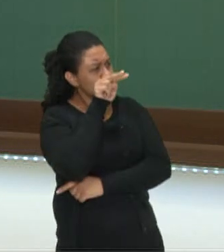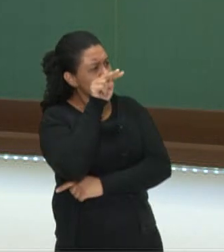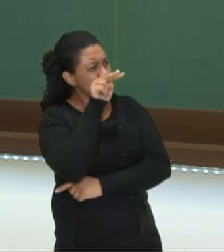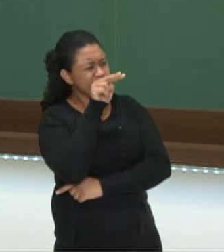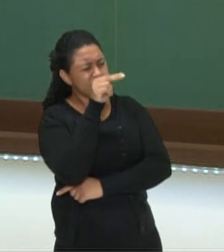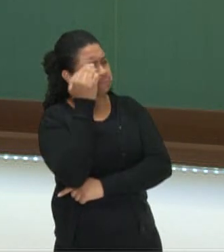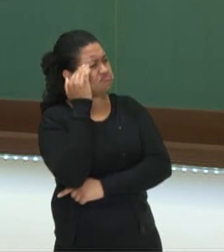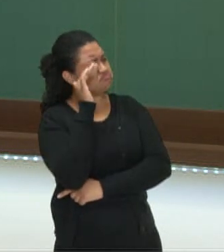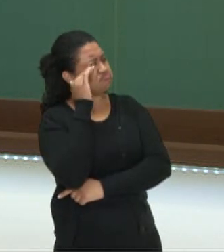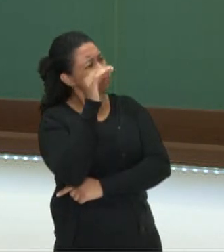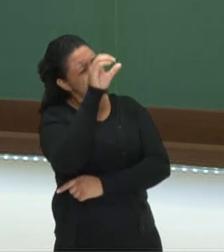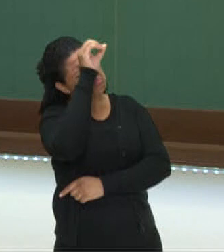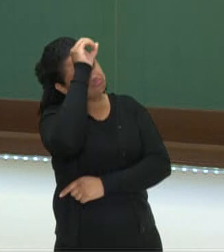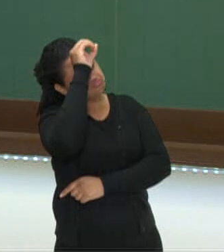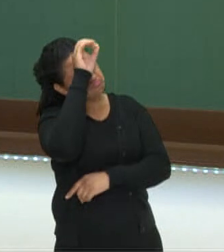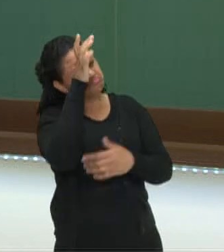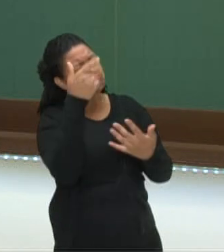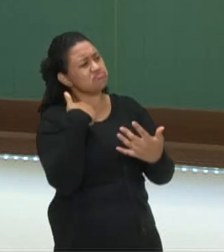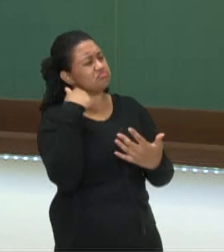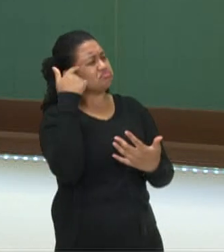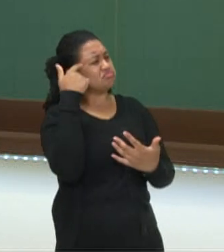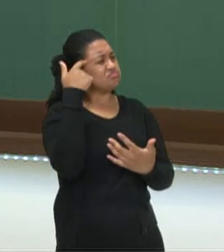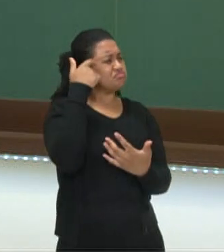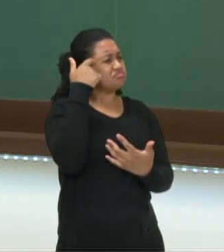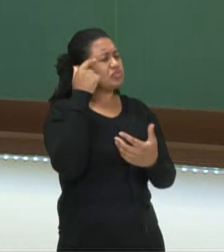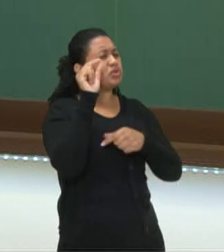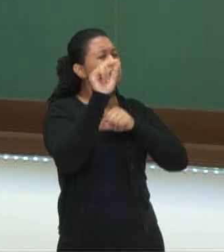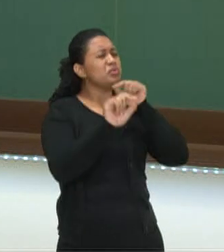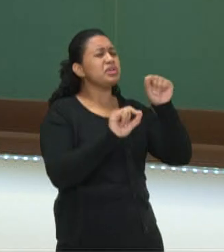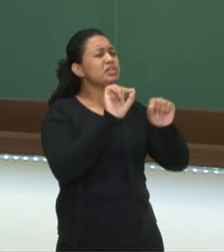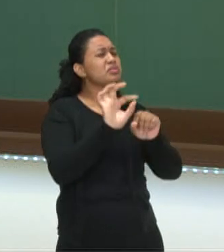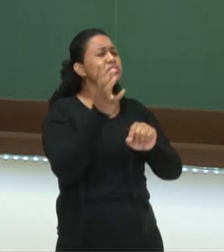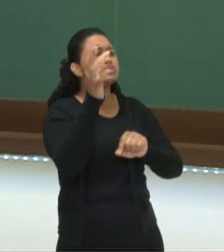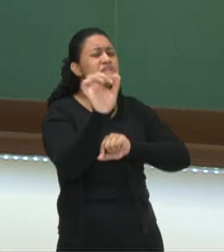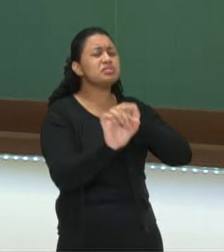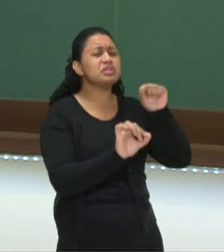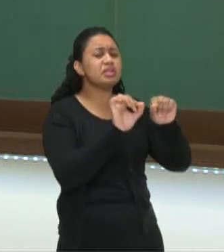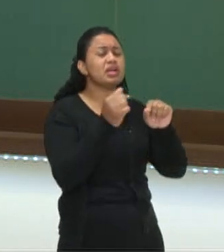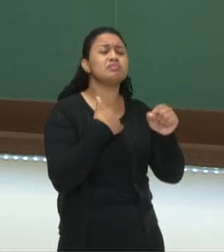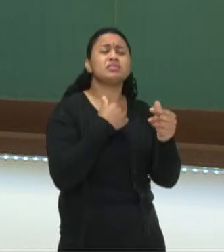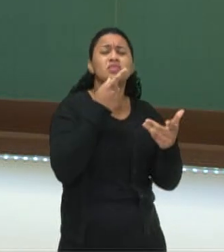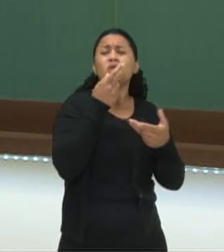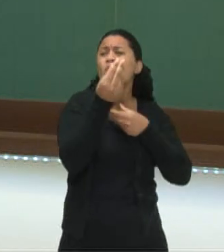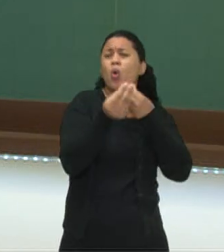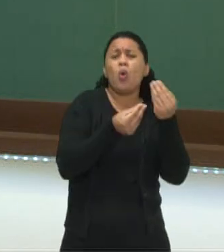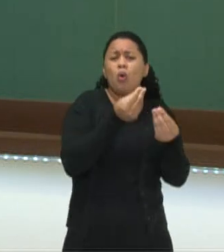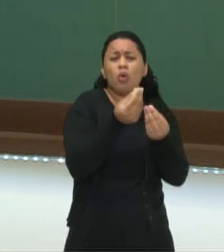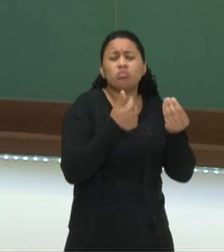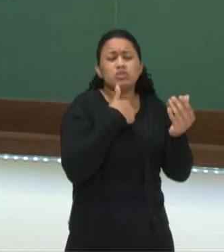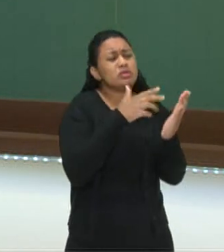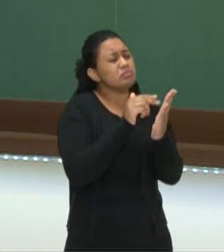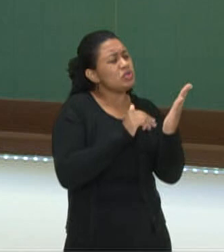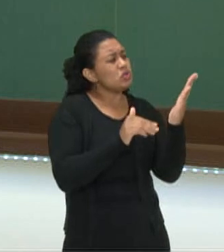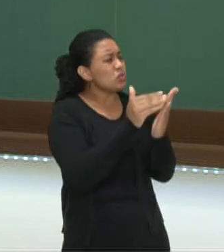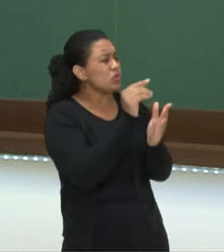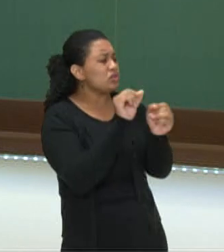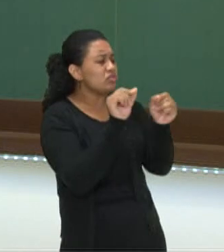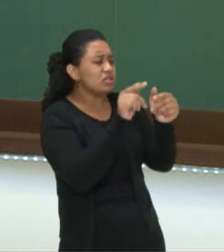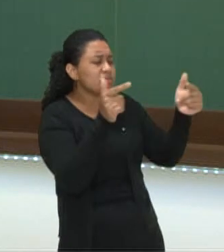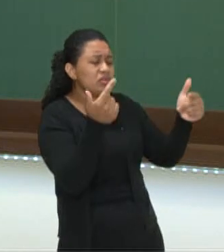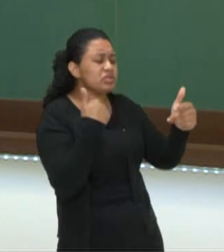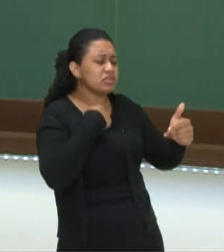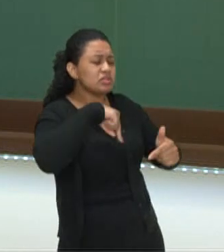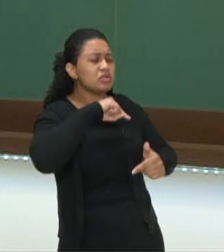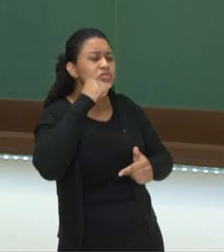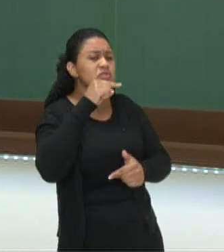não entende, e ele fica se interpretando, o que está dizendo, o que está... E daí ele ficou irritado, ele falou, nossa, como é que pode esse pintor fazer uma coisa que a gente não consegue